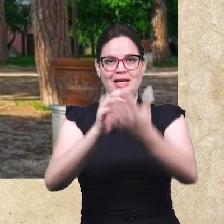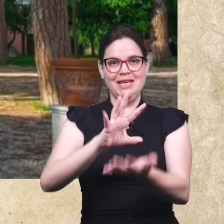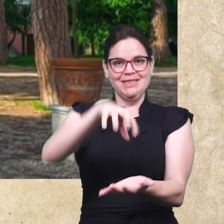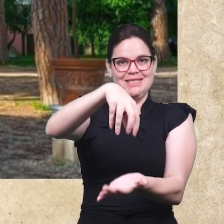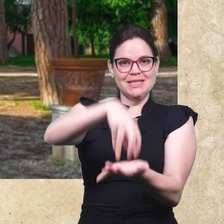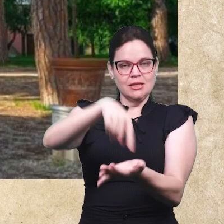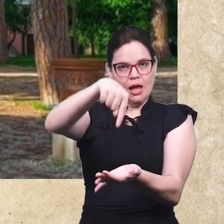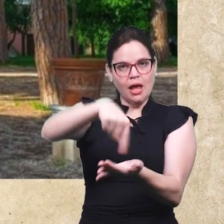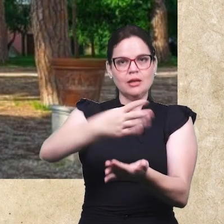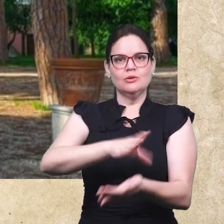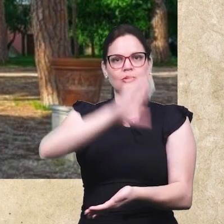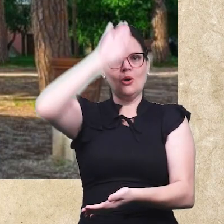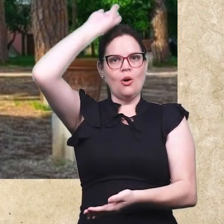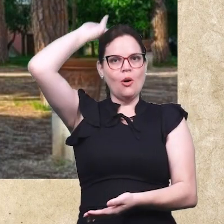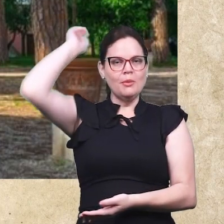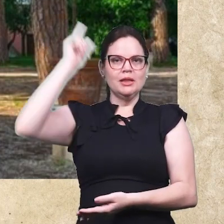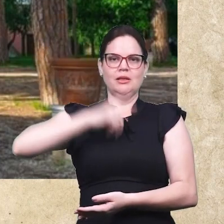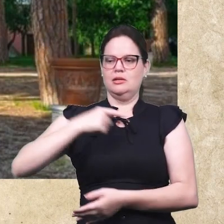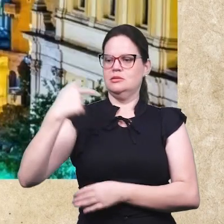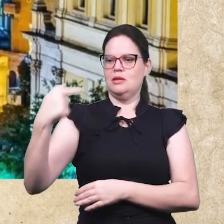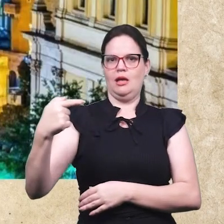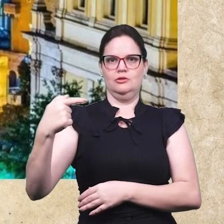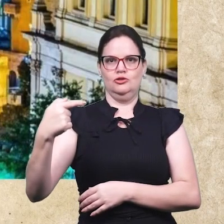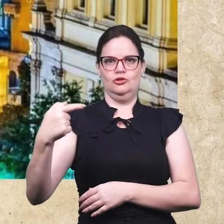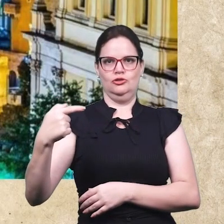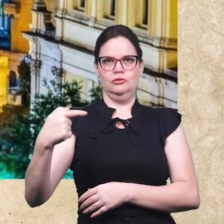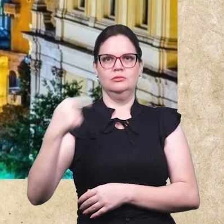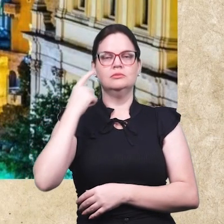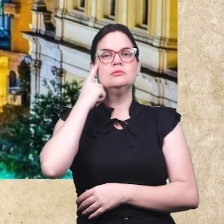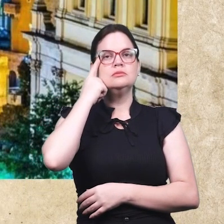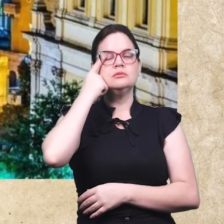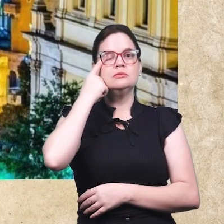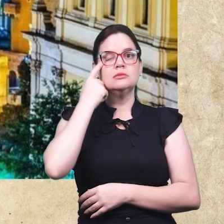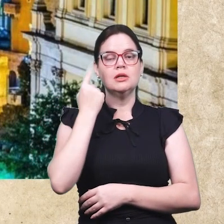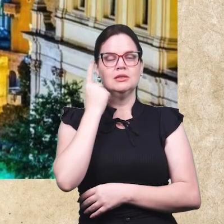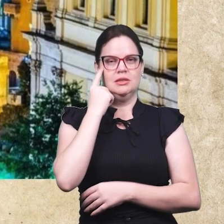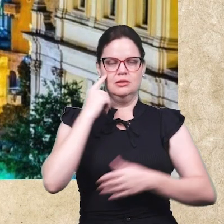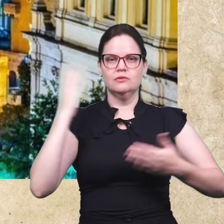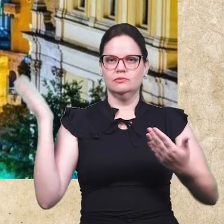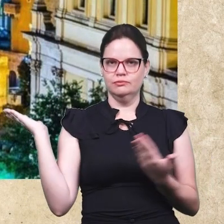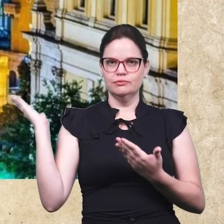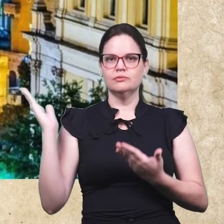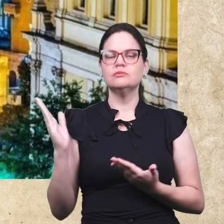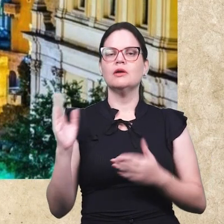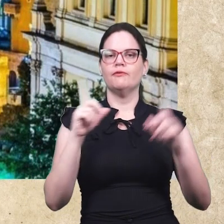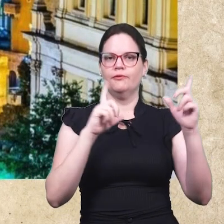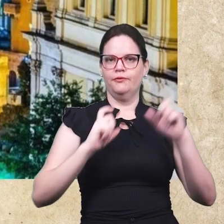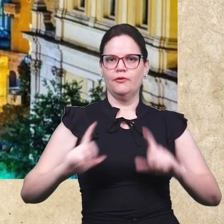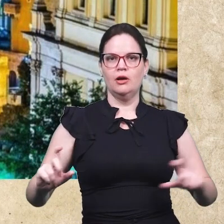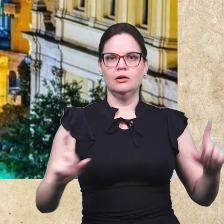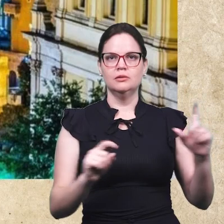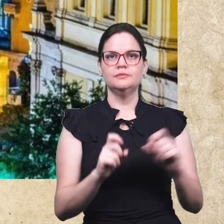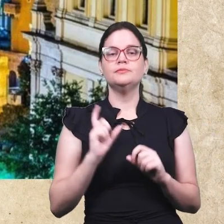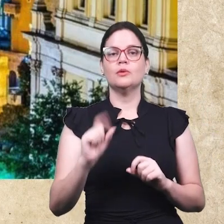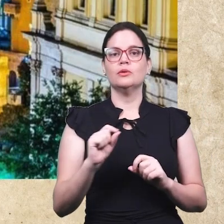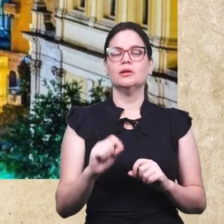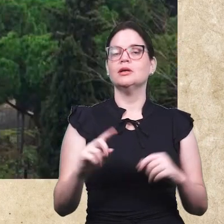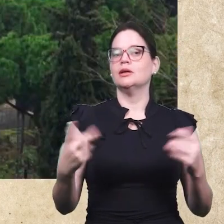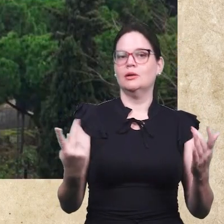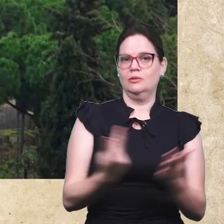do Capitólio, e são 7 montes, irmãos, né, conseguem acompanhar também nas imagens,